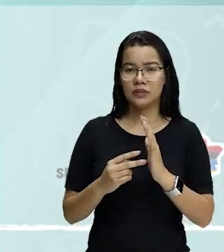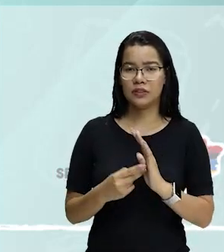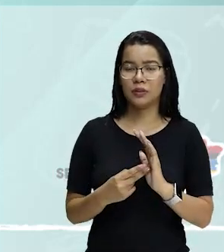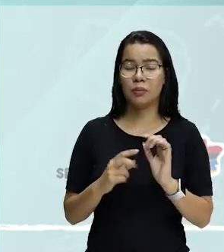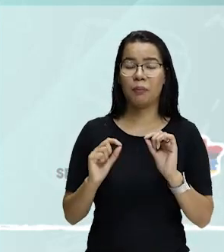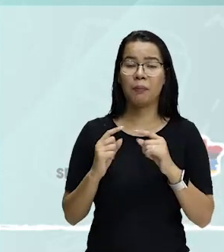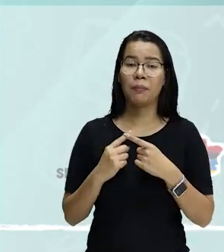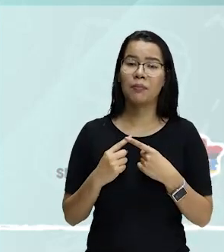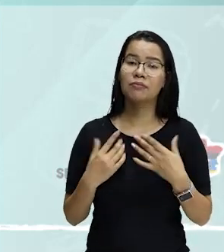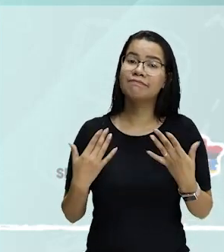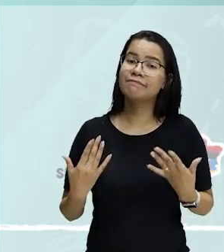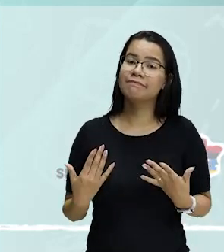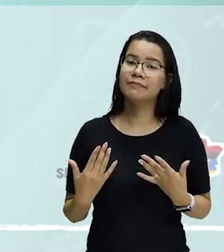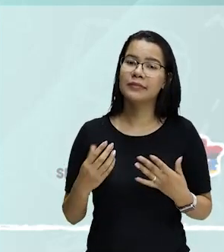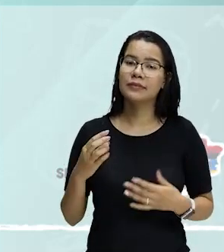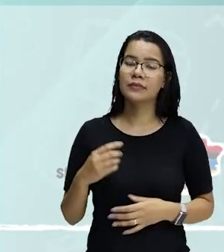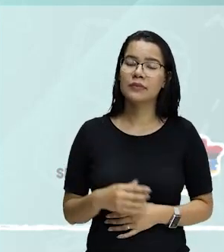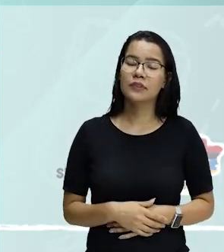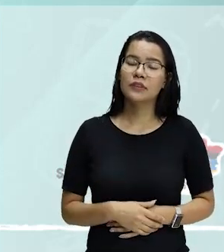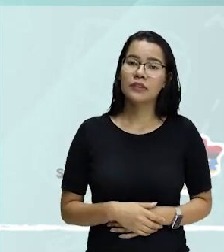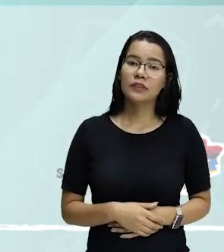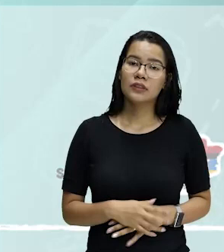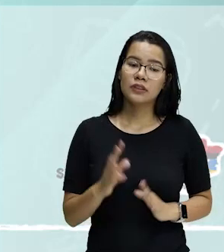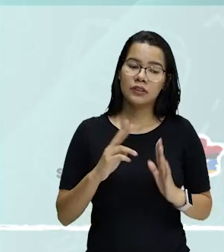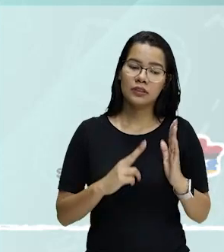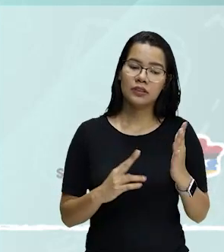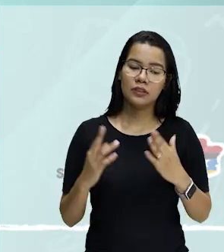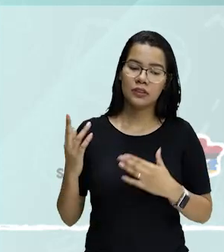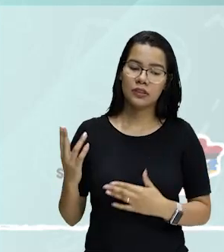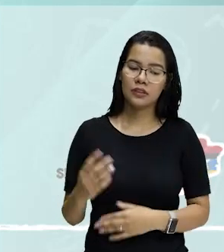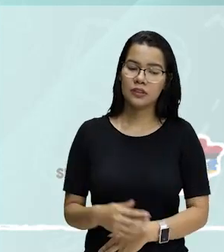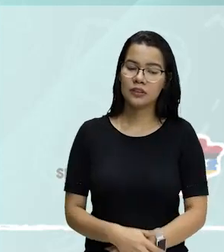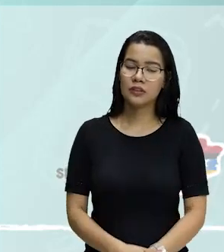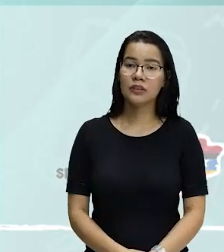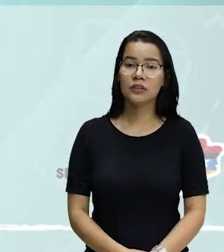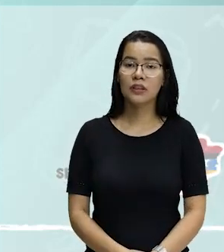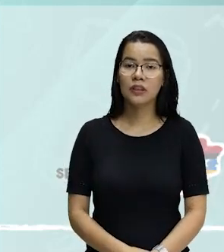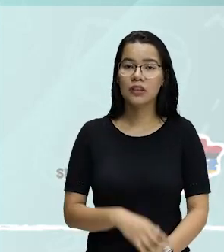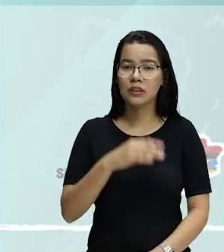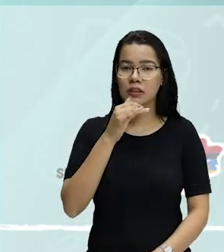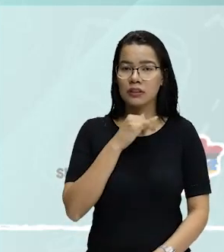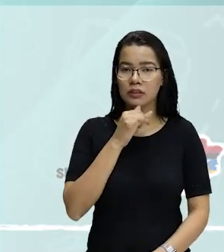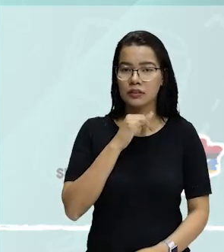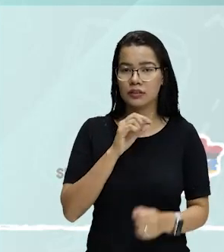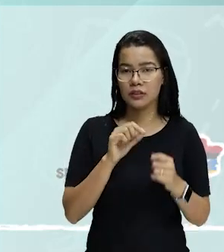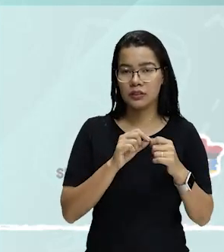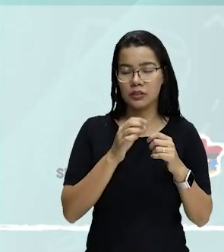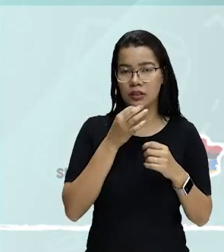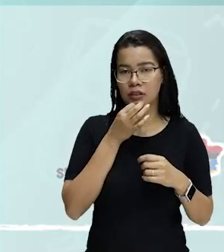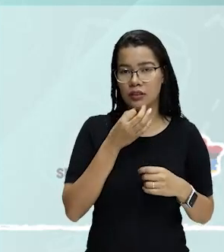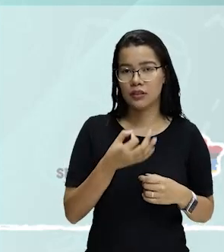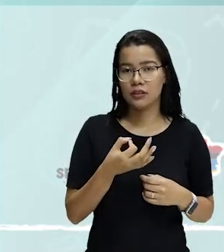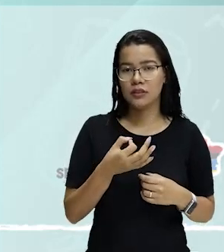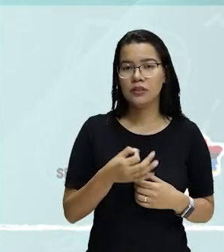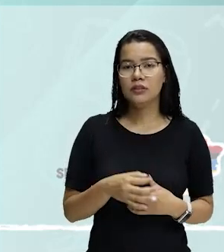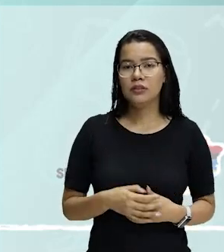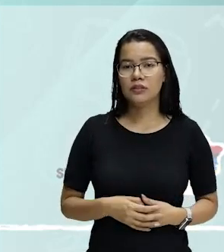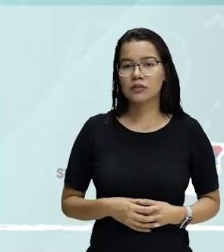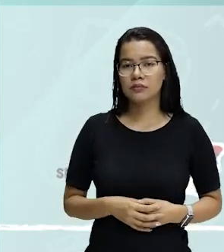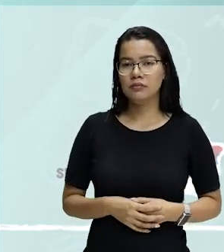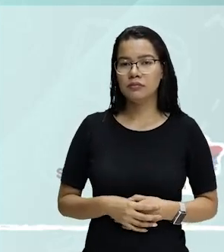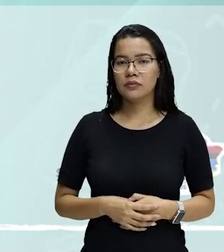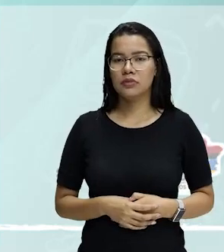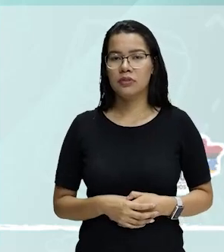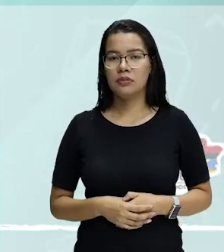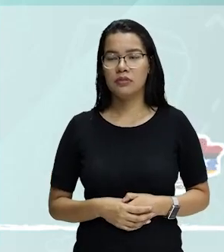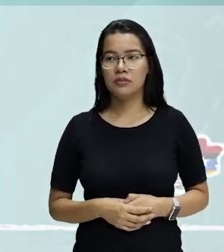significa que tal? E se? Então, por exemplo, para fazer uma sugestão. What about that movie? Did you like